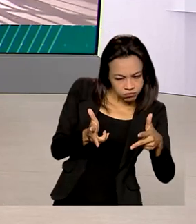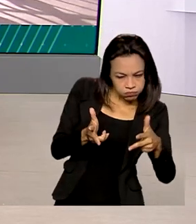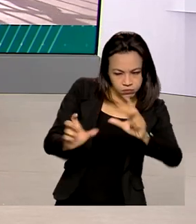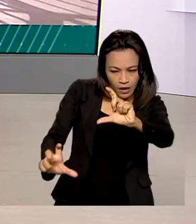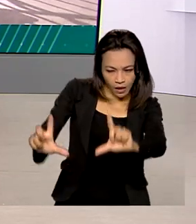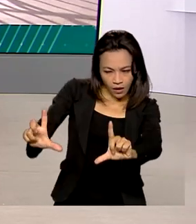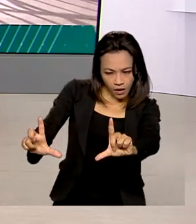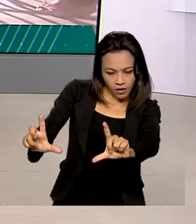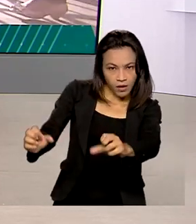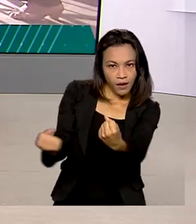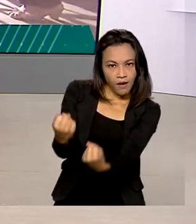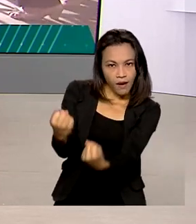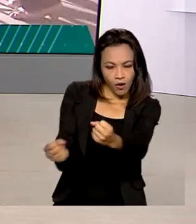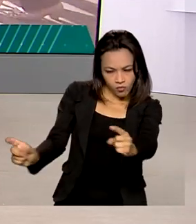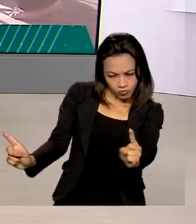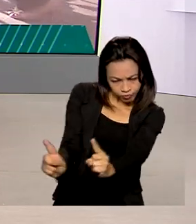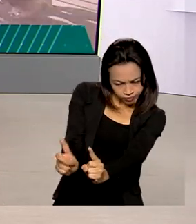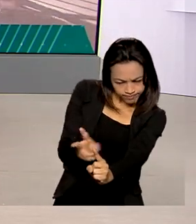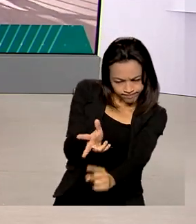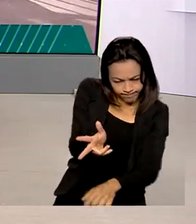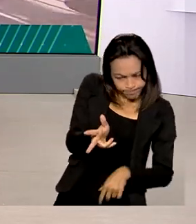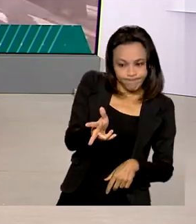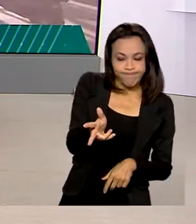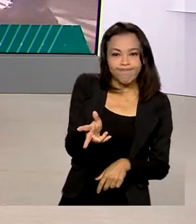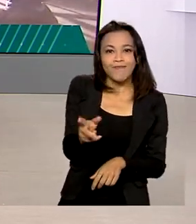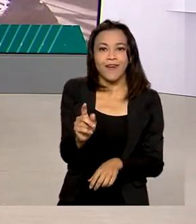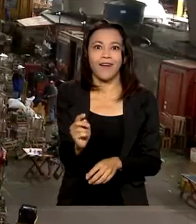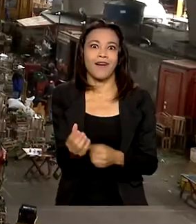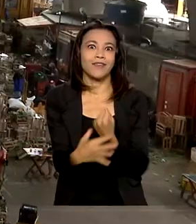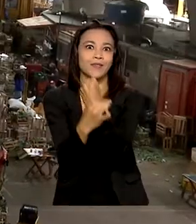dos veículos e vão aumentar a segurança no local.